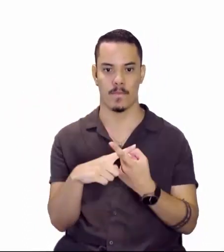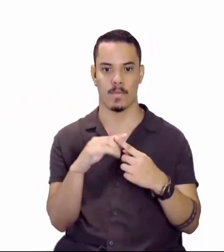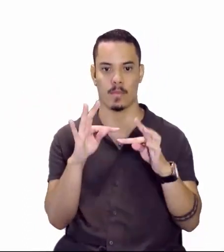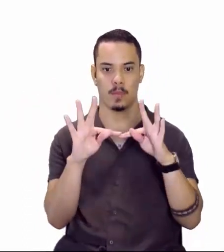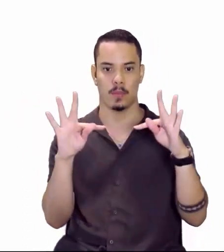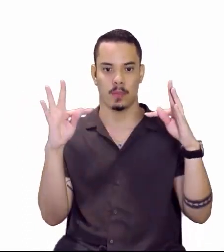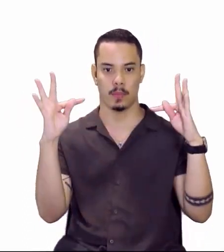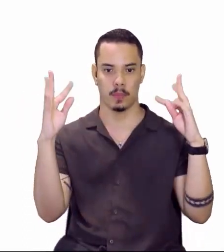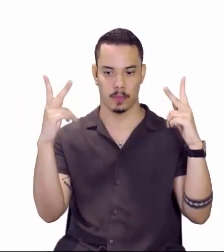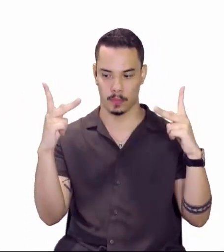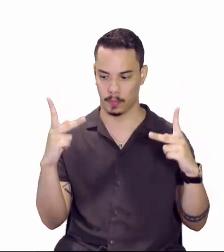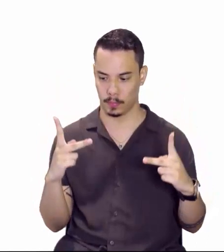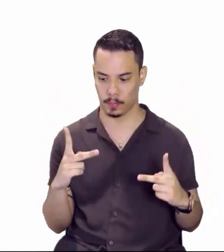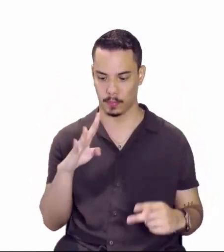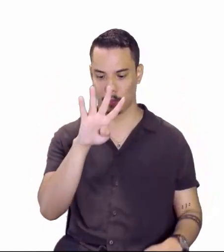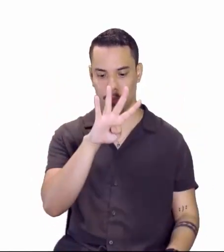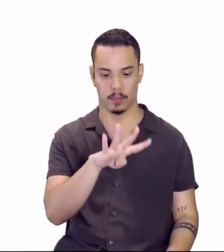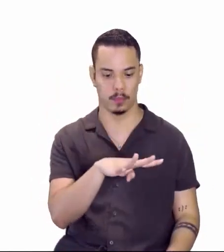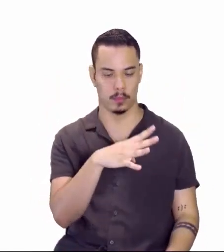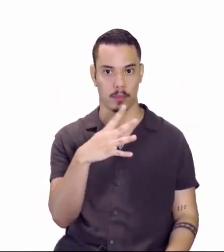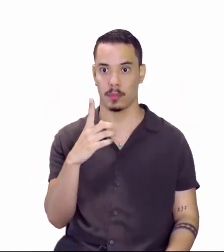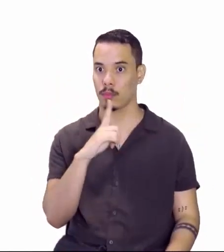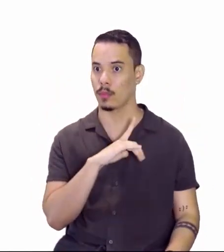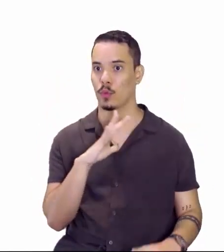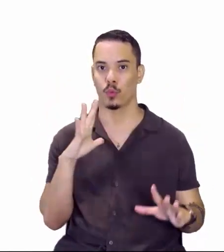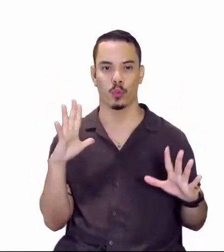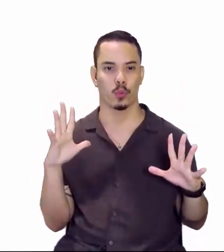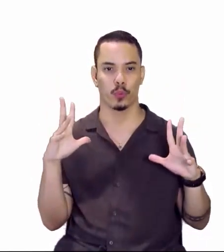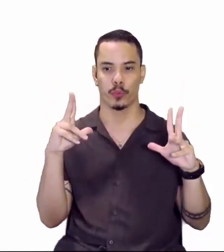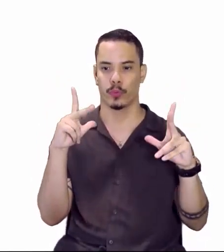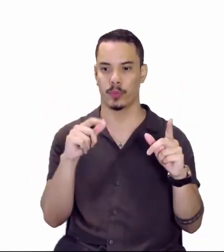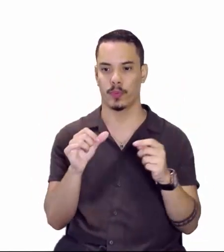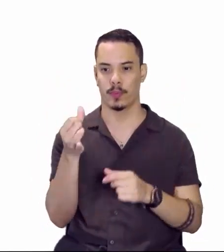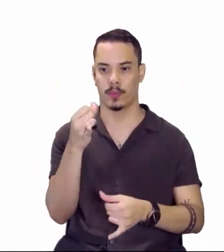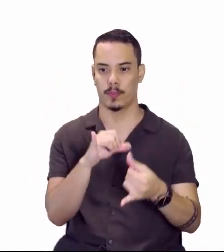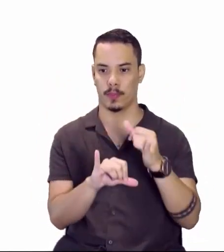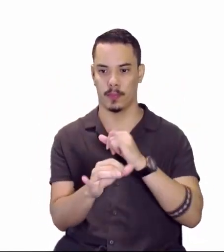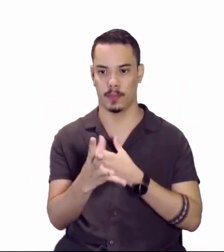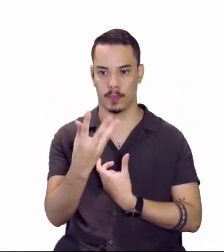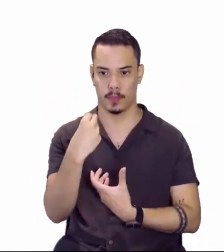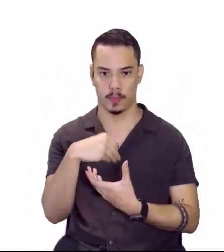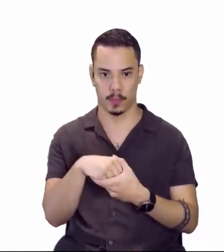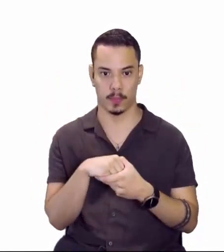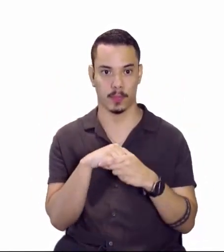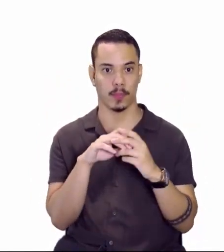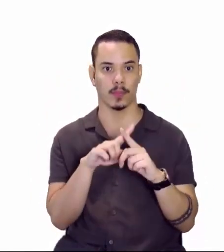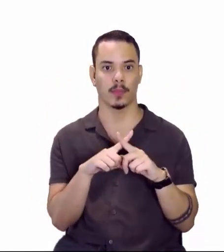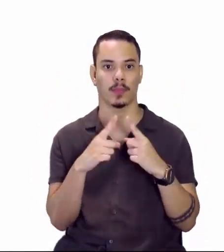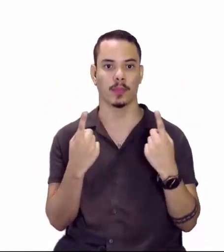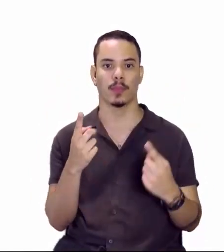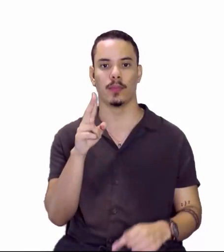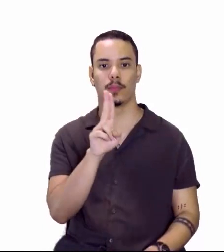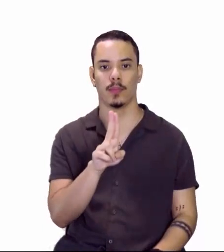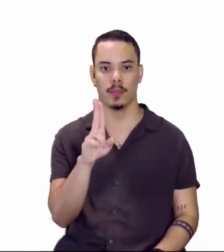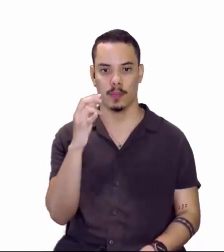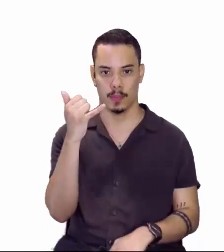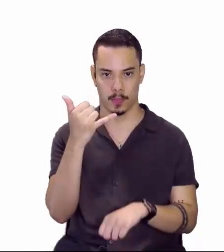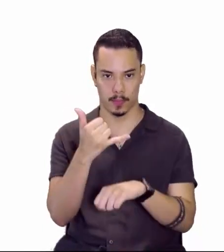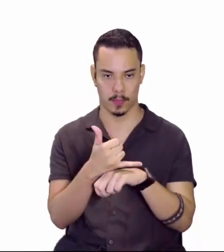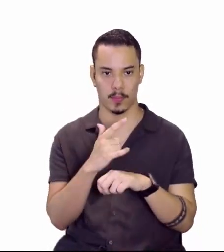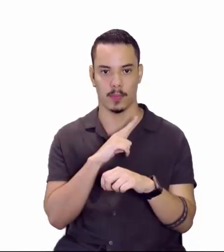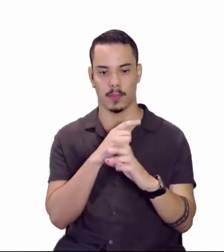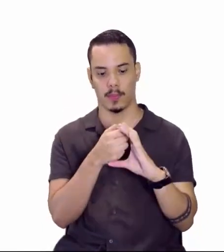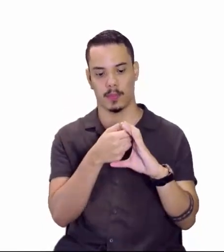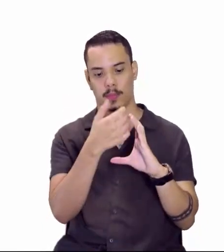quadro onde localiza-se todos os elementos químicos. Porém, os ametais têm suas características